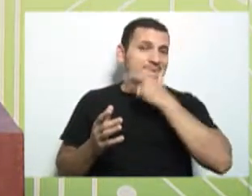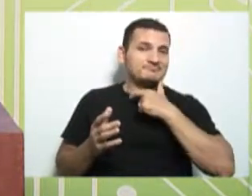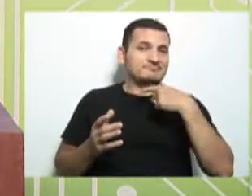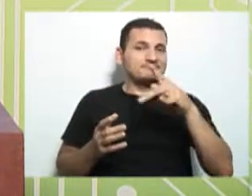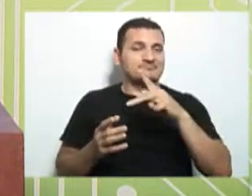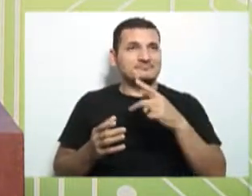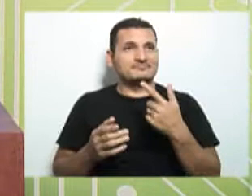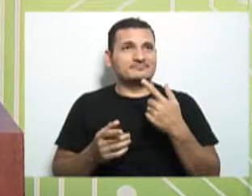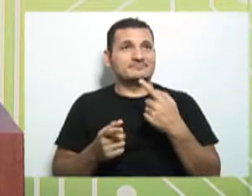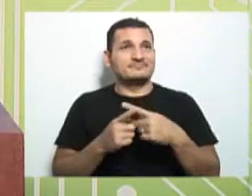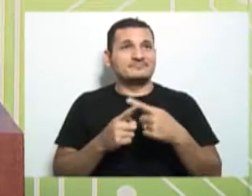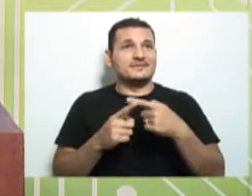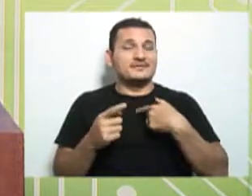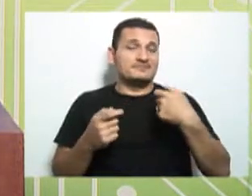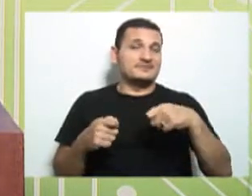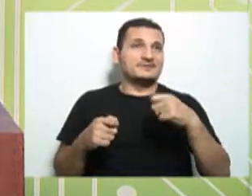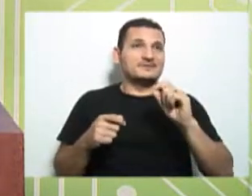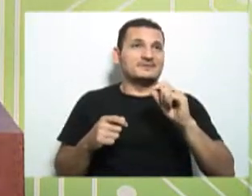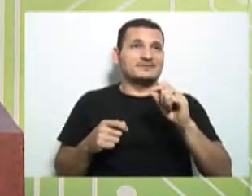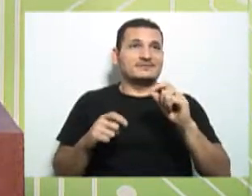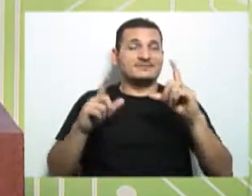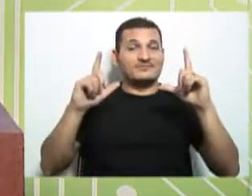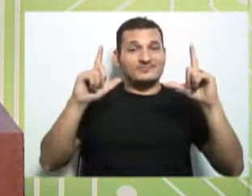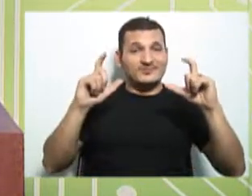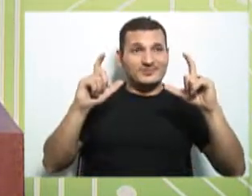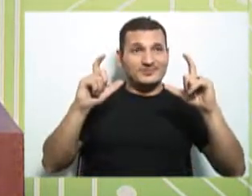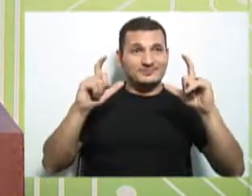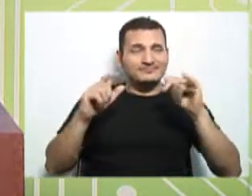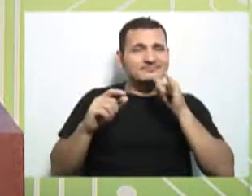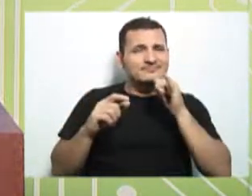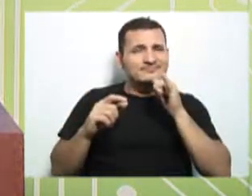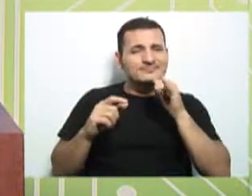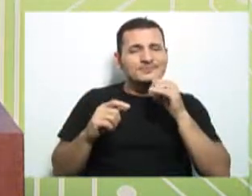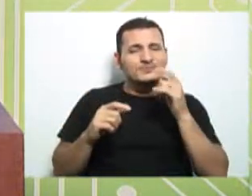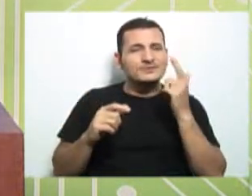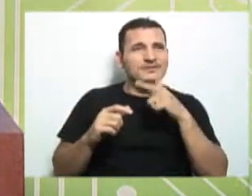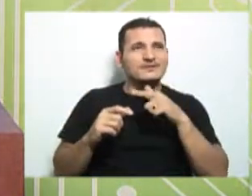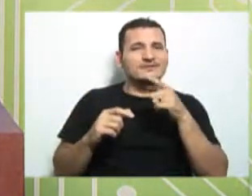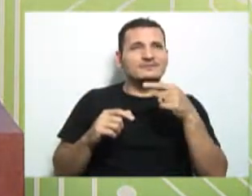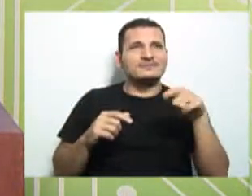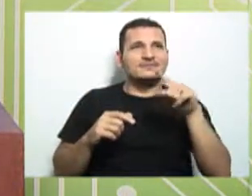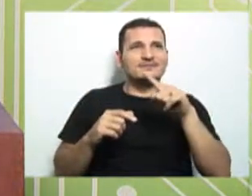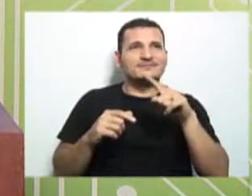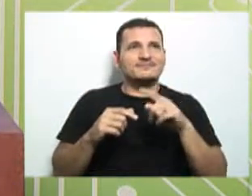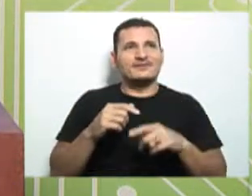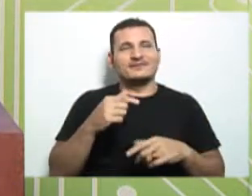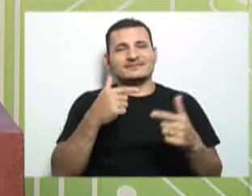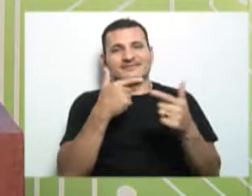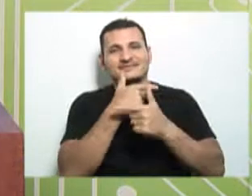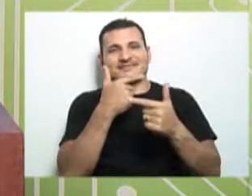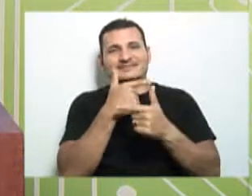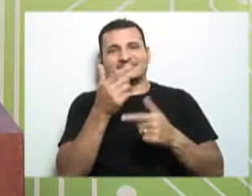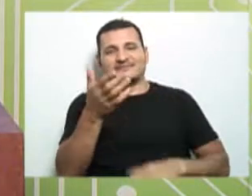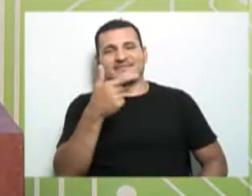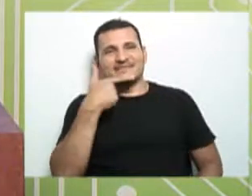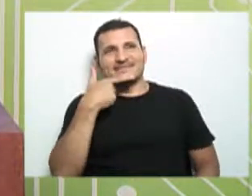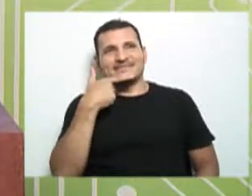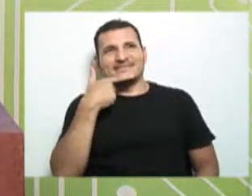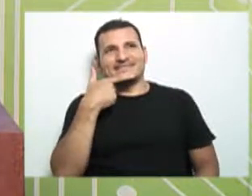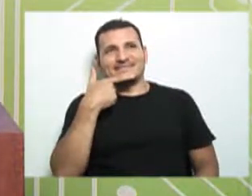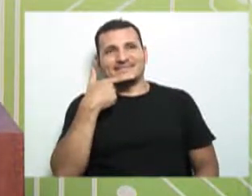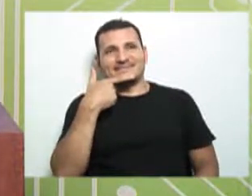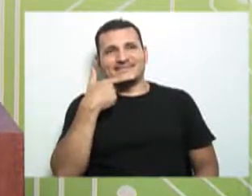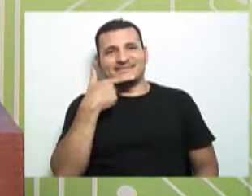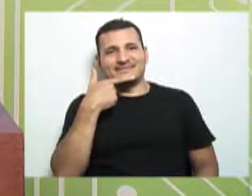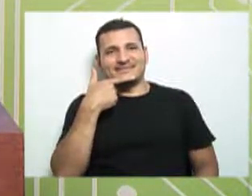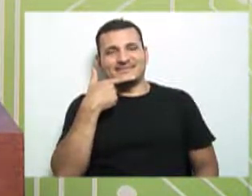de eu queria até tirar uma foto agora, para ver se a gente consegue, para ver se eu consigo gravar você aqui, tá? Então dá um sorriso aí, fazer um selfie, né?